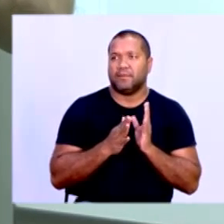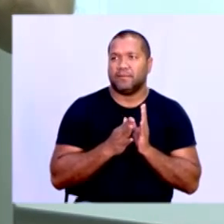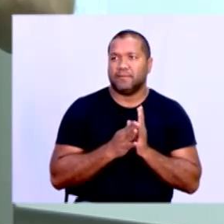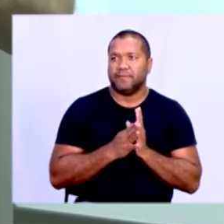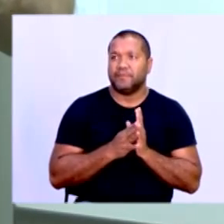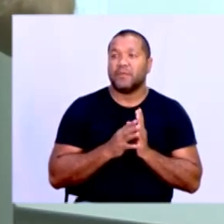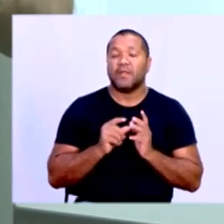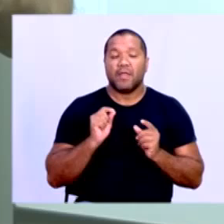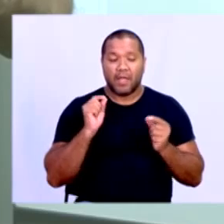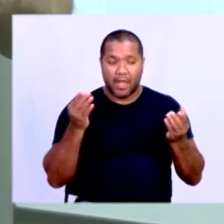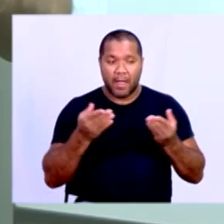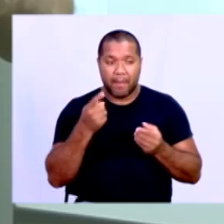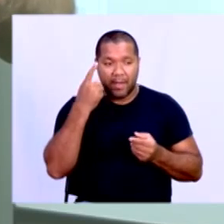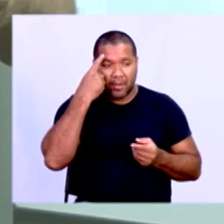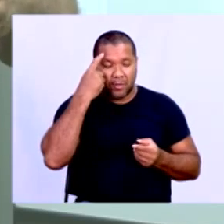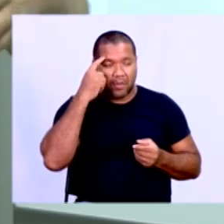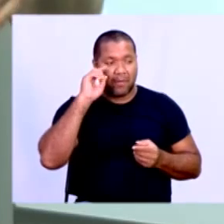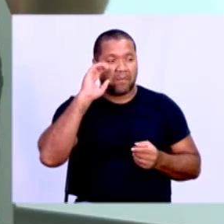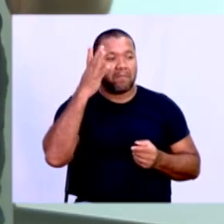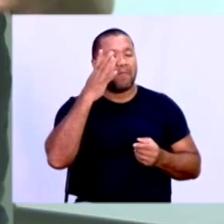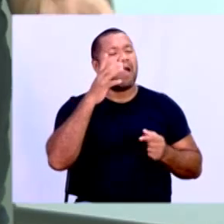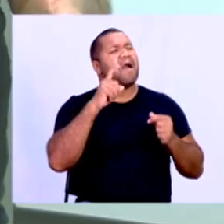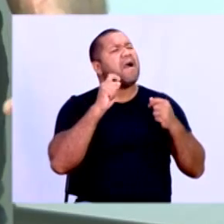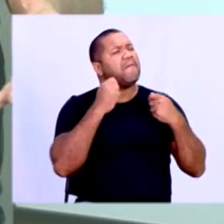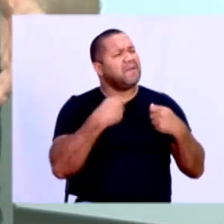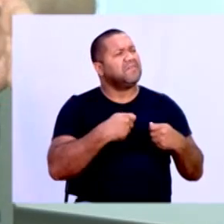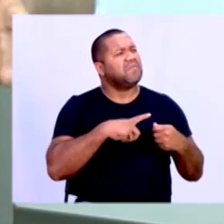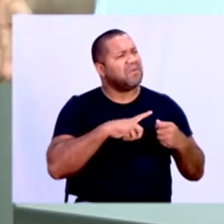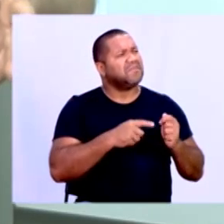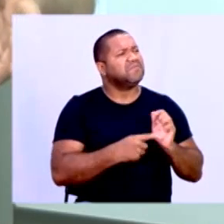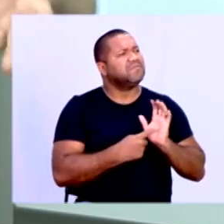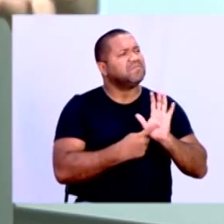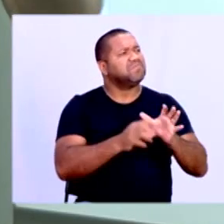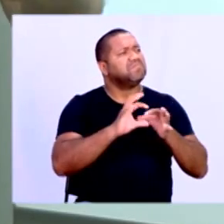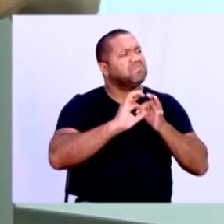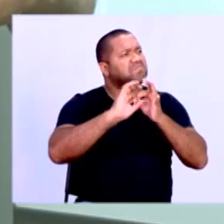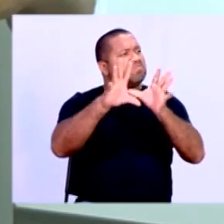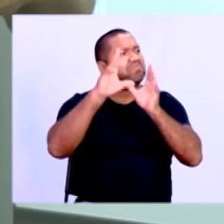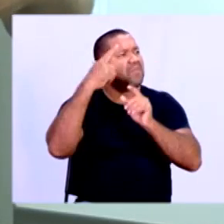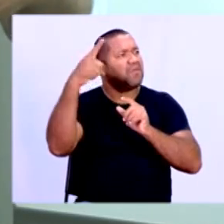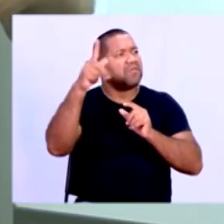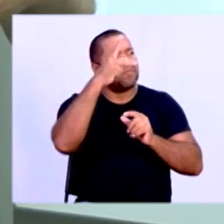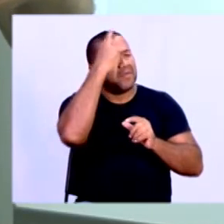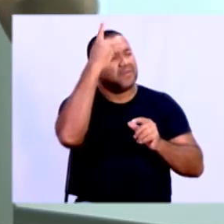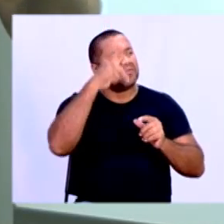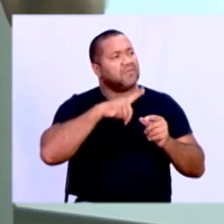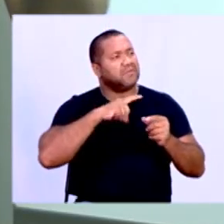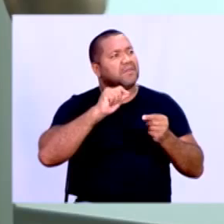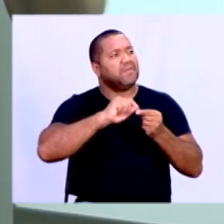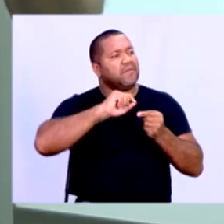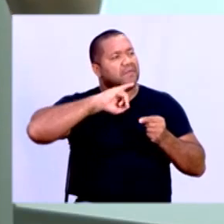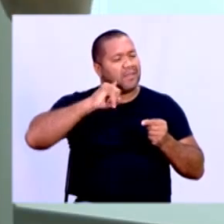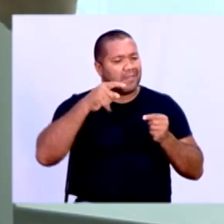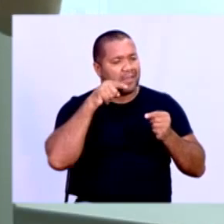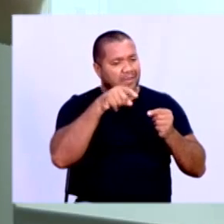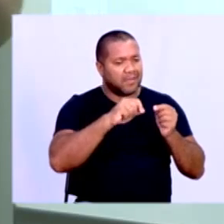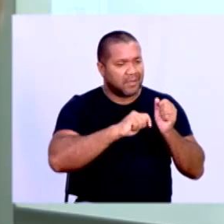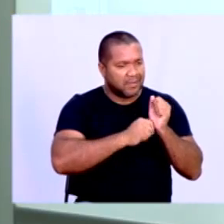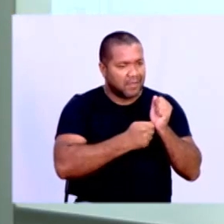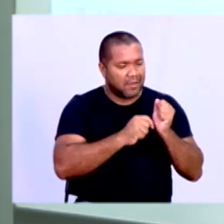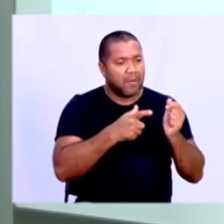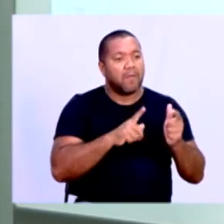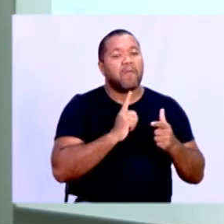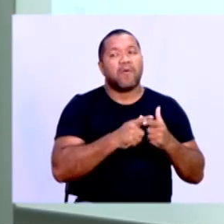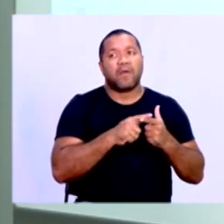ele poderia fazer isso, automatizar, para ajudar outras pessoas. E, na verdade, ele está se ajudando também, porque, por exemplo, o camarada